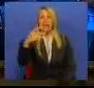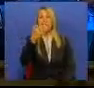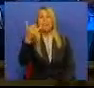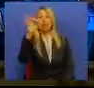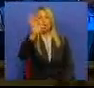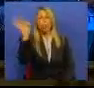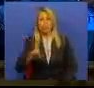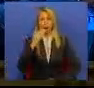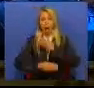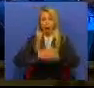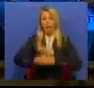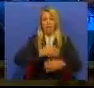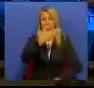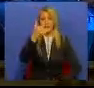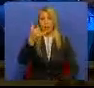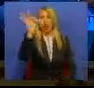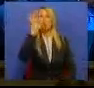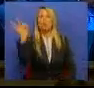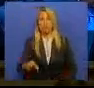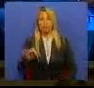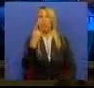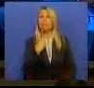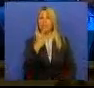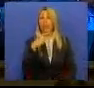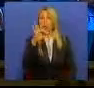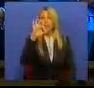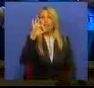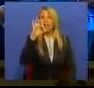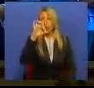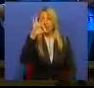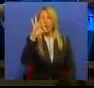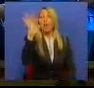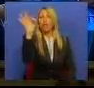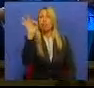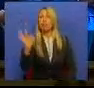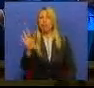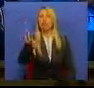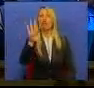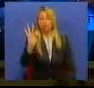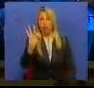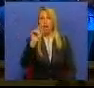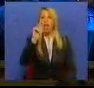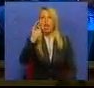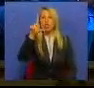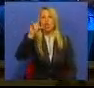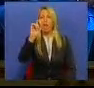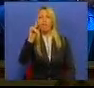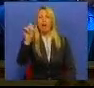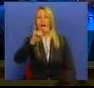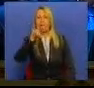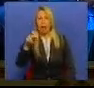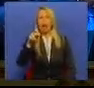Holanda, 72% de escolha. O Reino Unido, 84% de escolha. A Eslováquia, 85% de